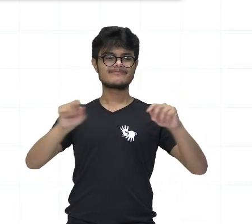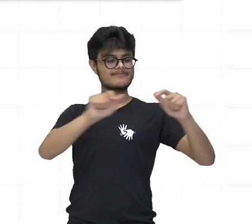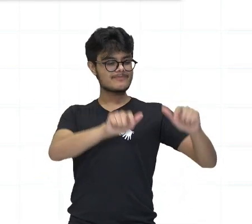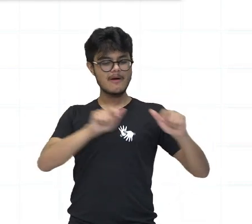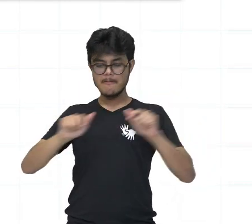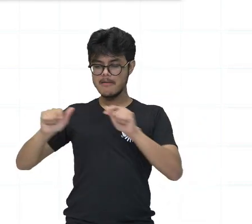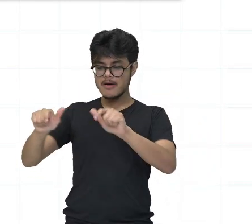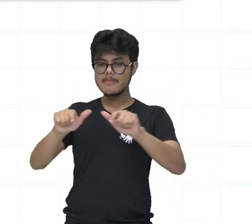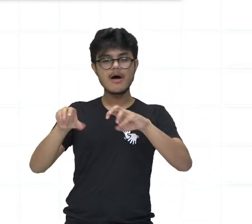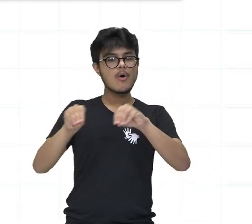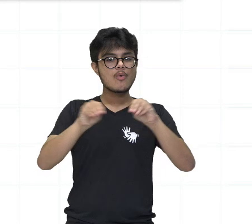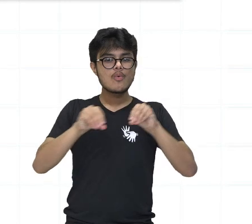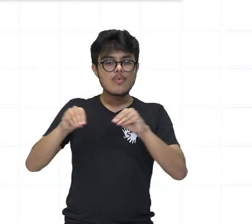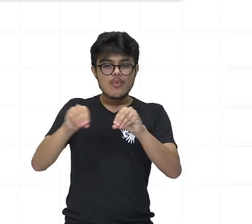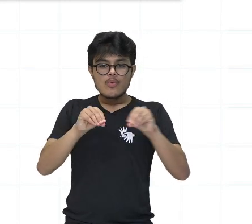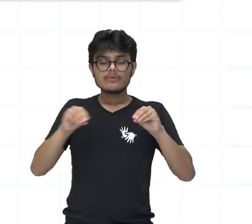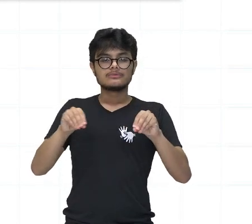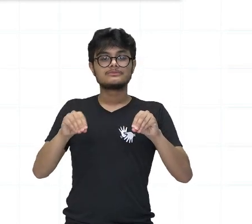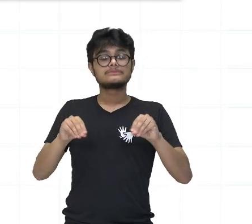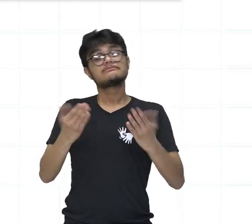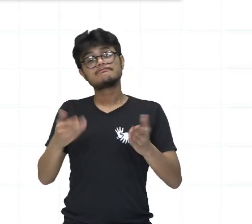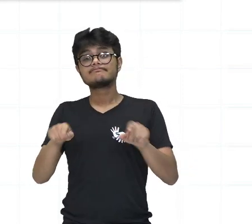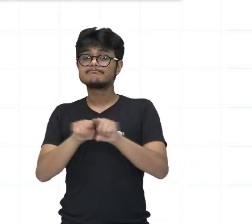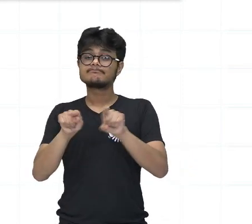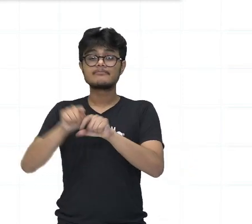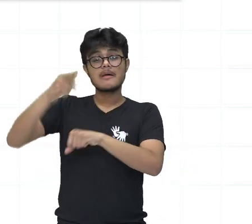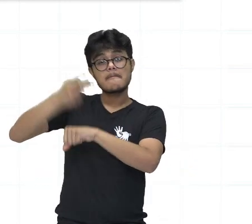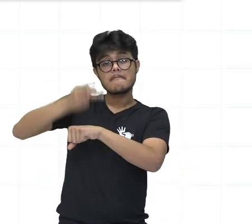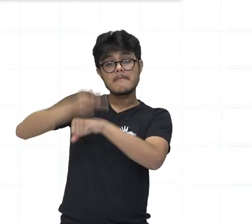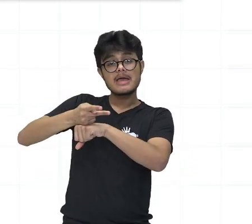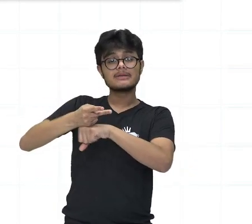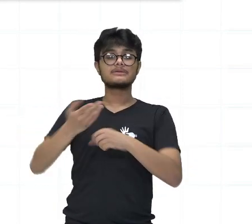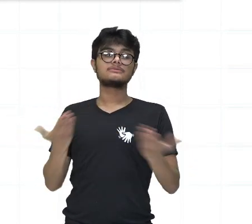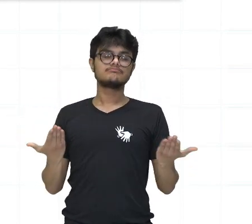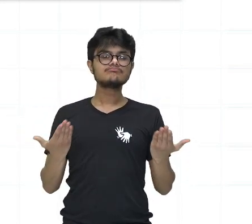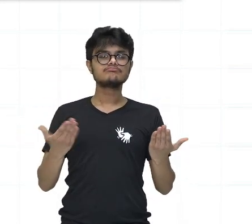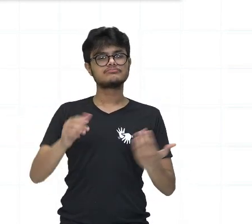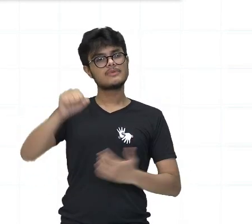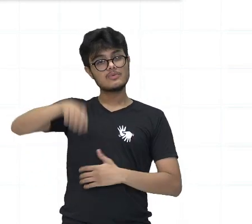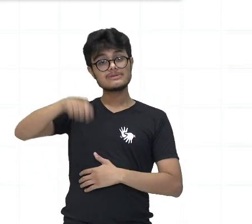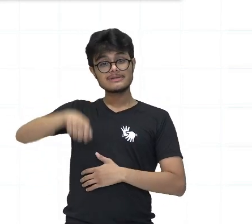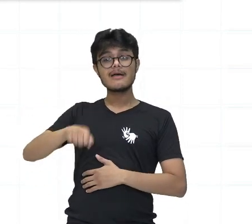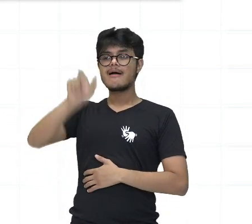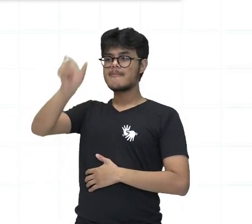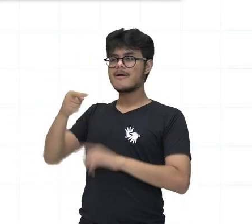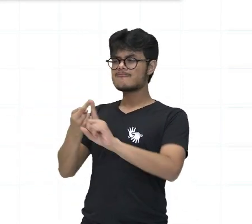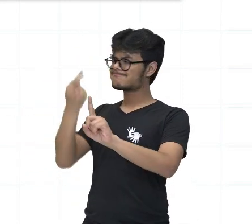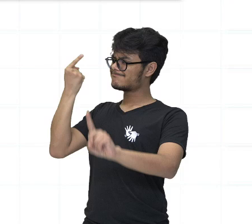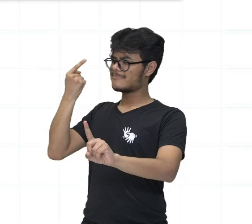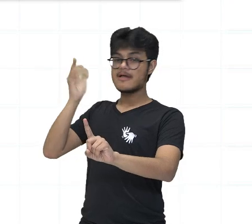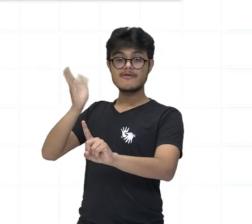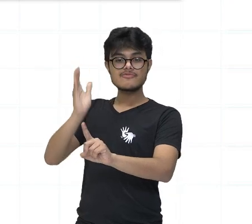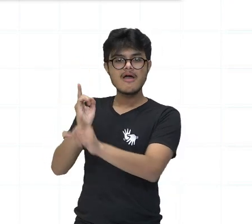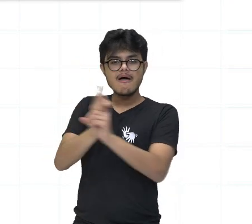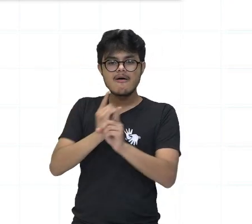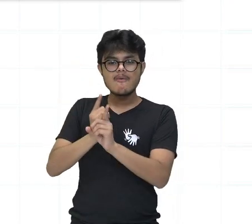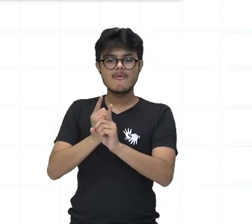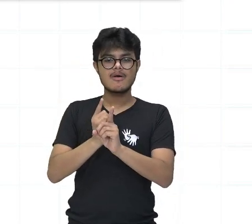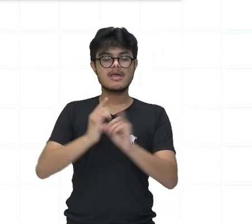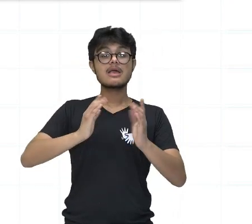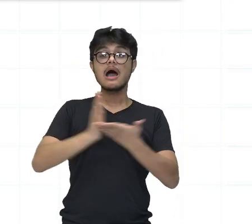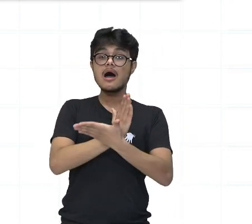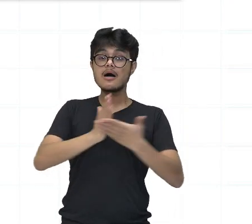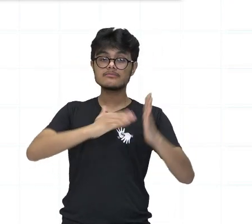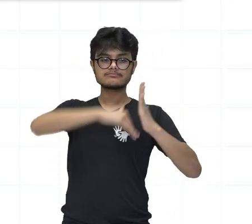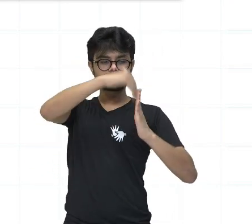também de rocha. Então, esses primitivos e também os pintores renascentistas,